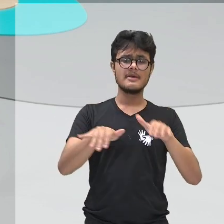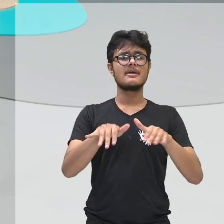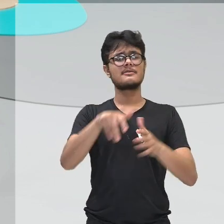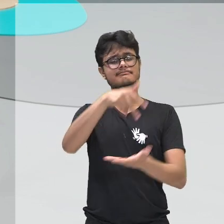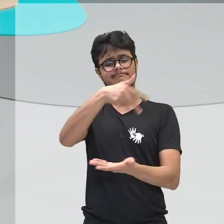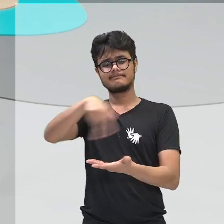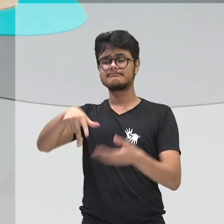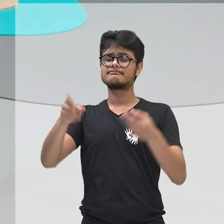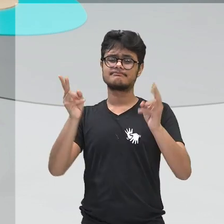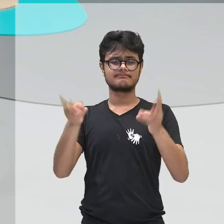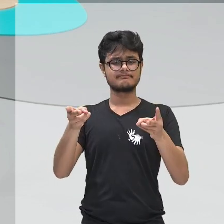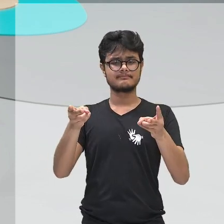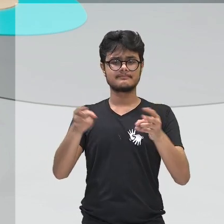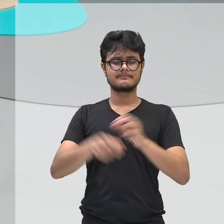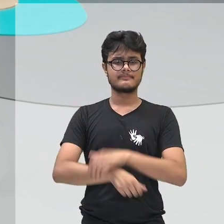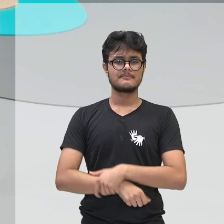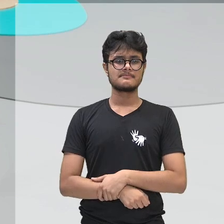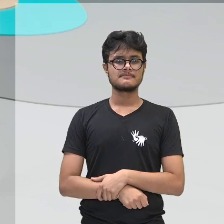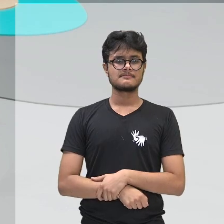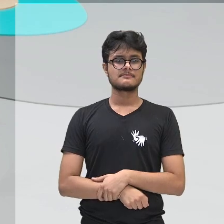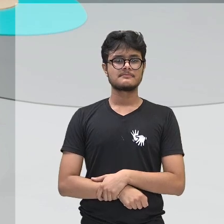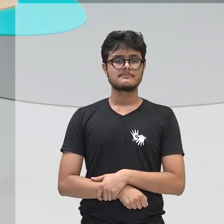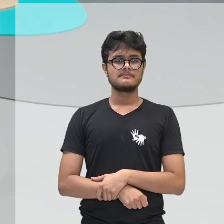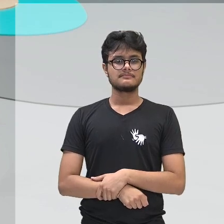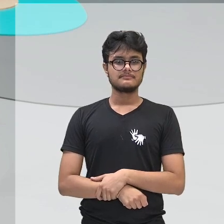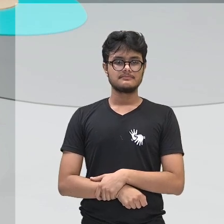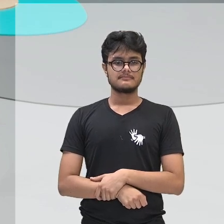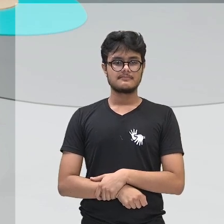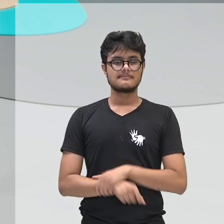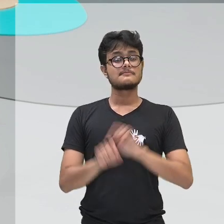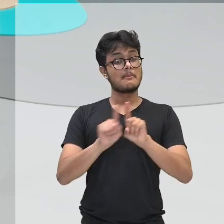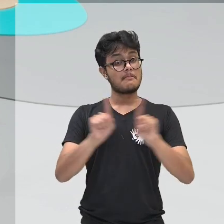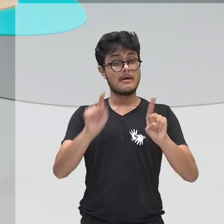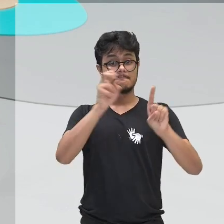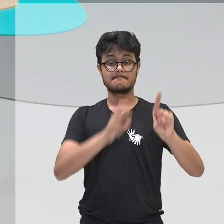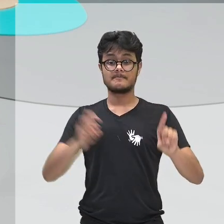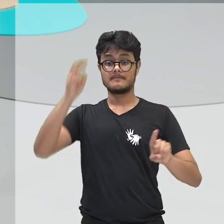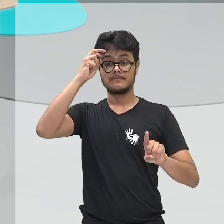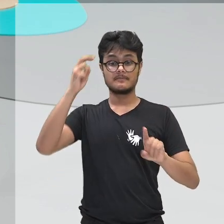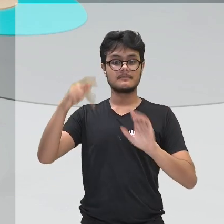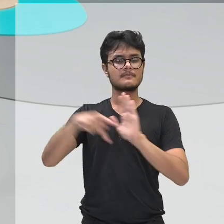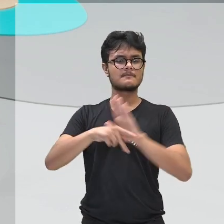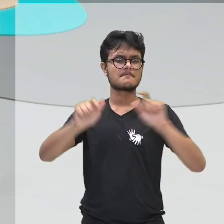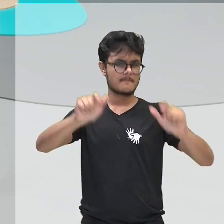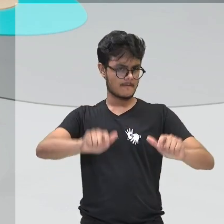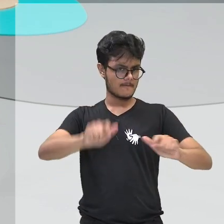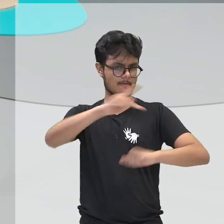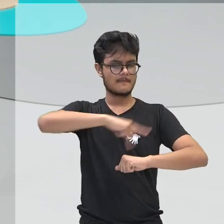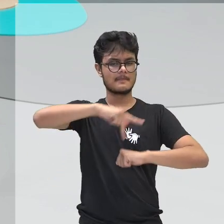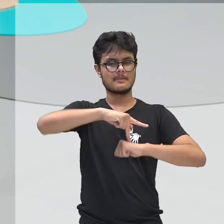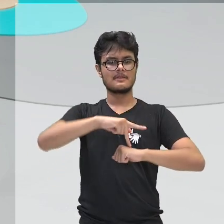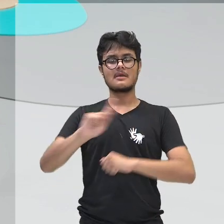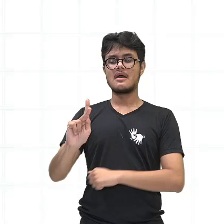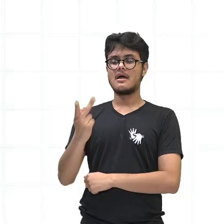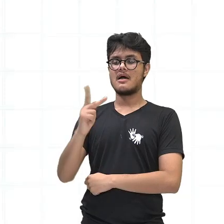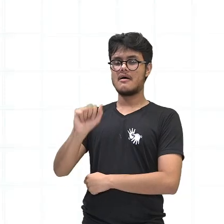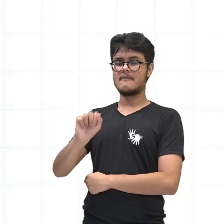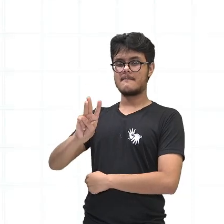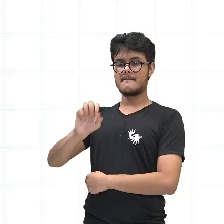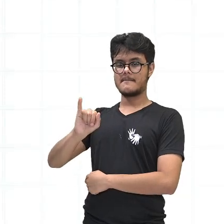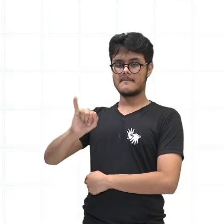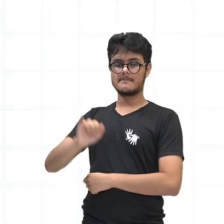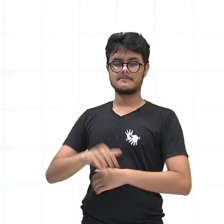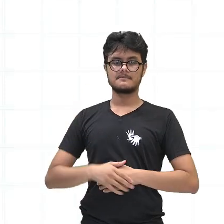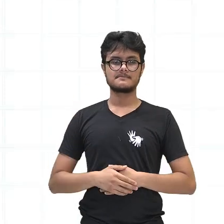sempre ser esses, né? Mas é o que? Algo cultural lá do país, tá? Do Havaí. Aí nós